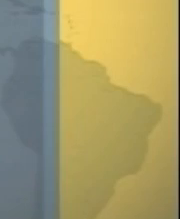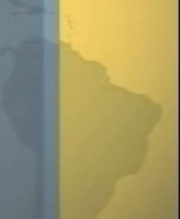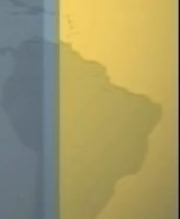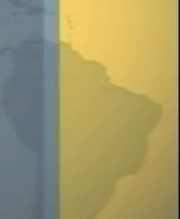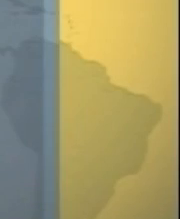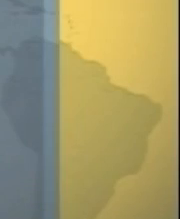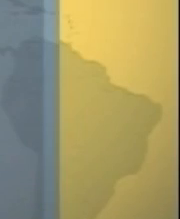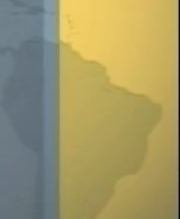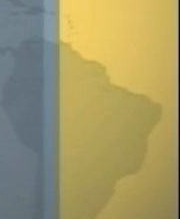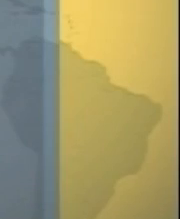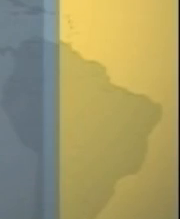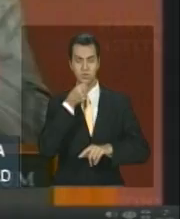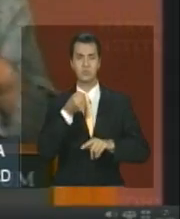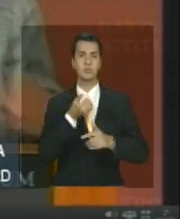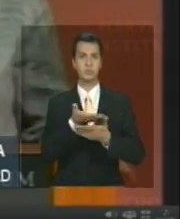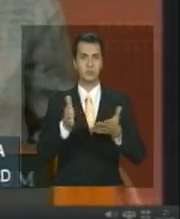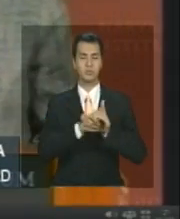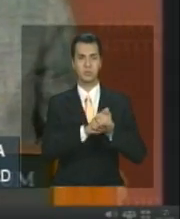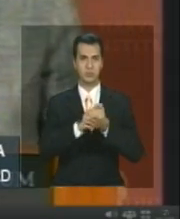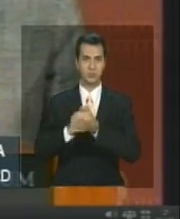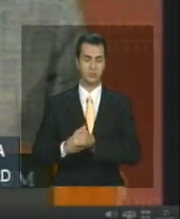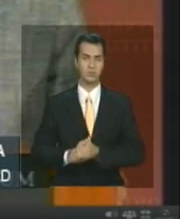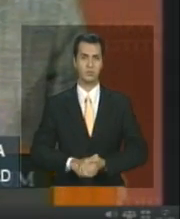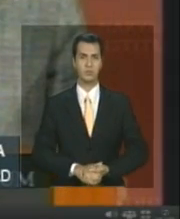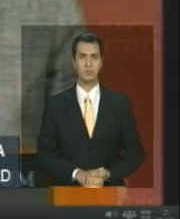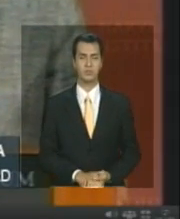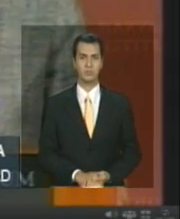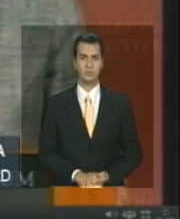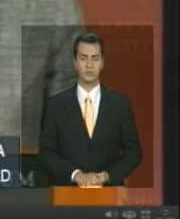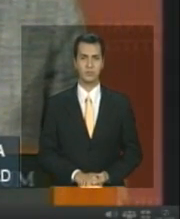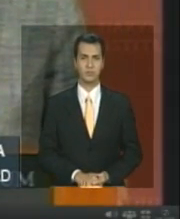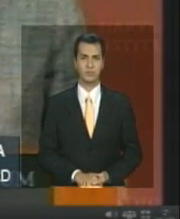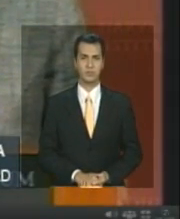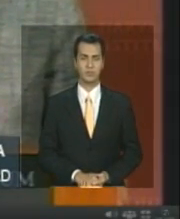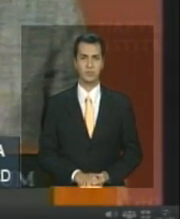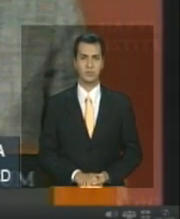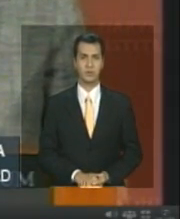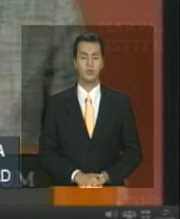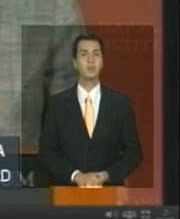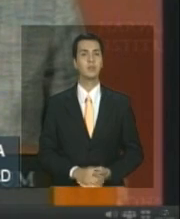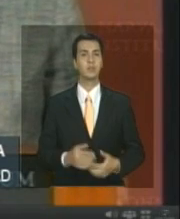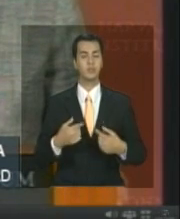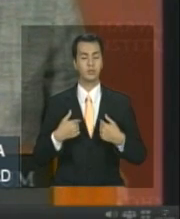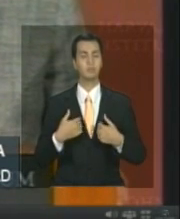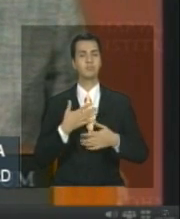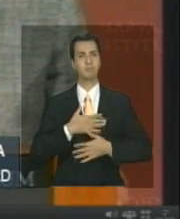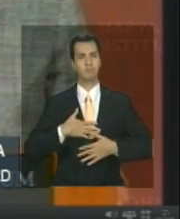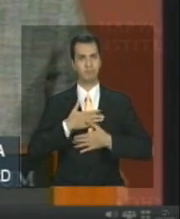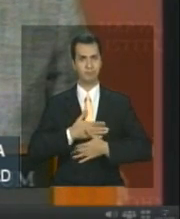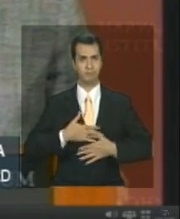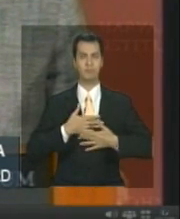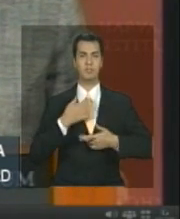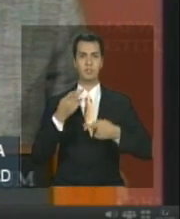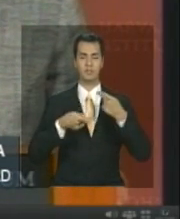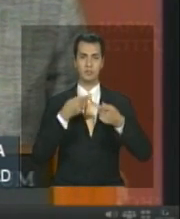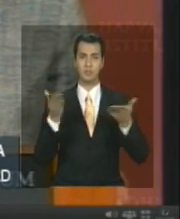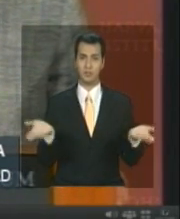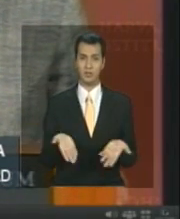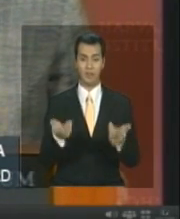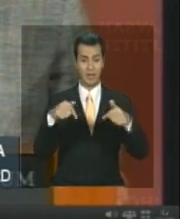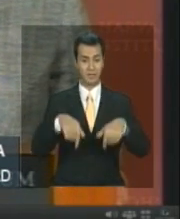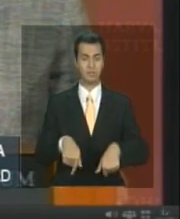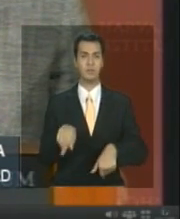para alunos em Harvard. Eu expresso aqui a minha enorme satisfação de poder falar em